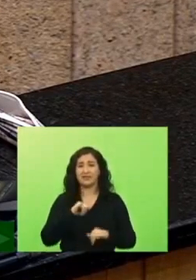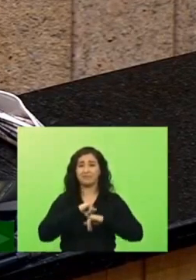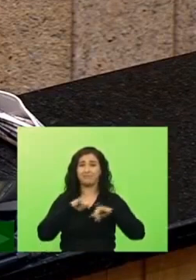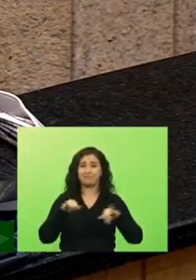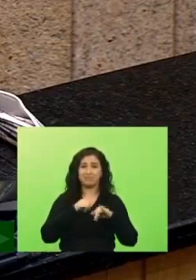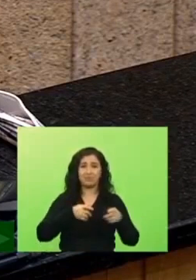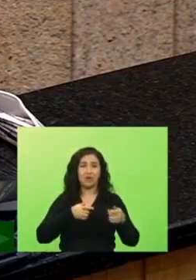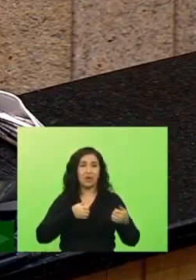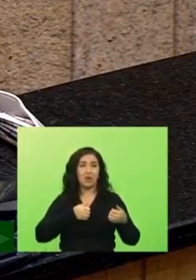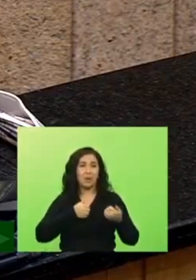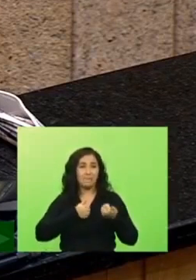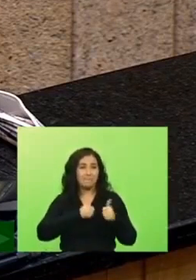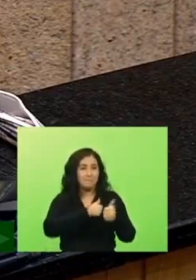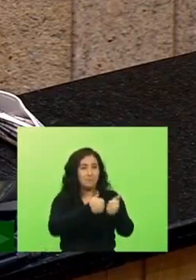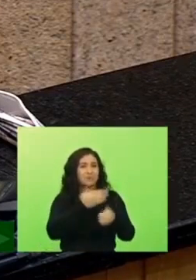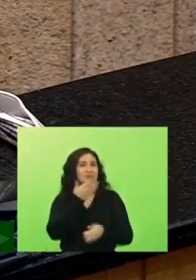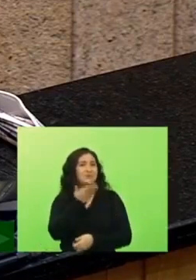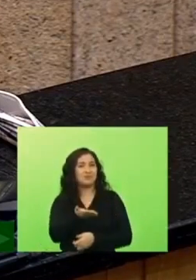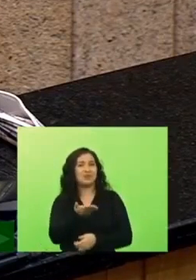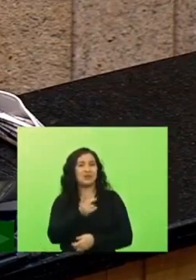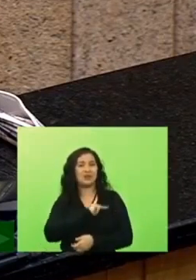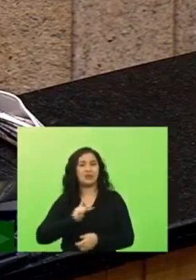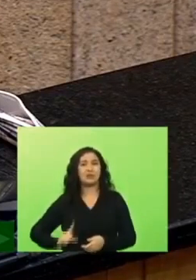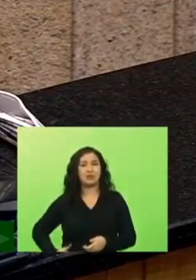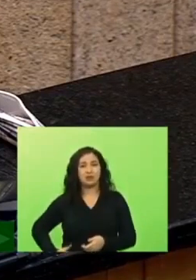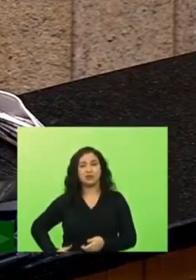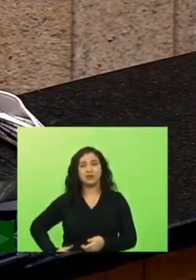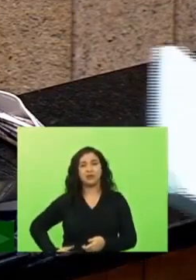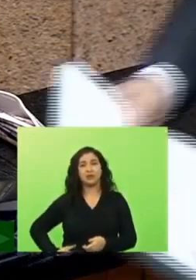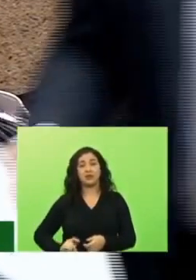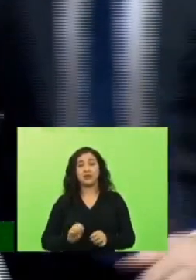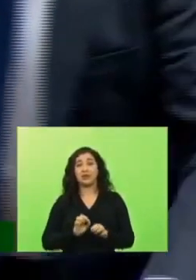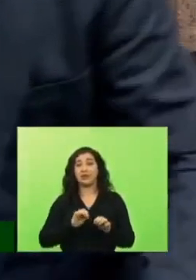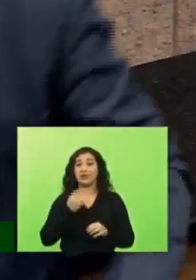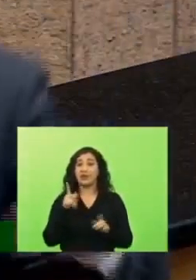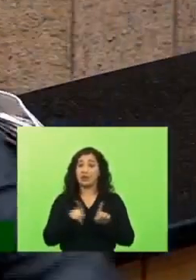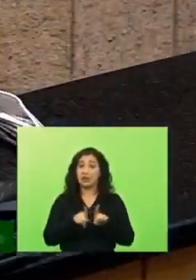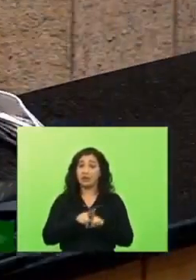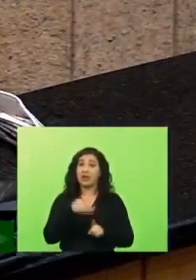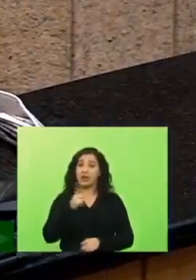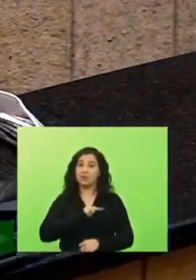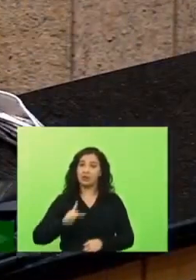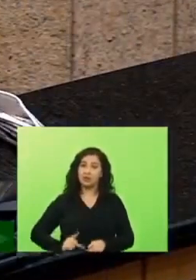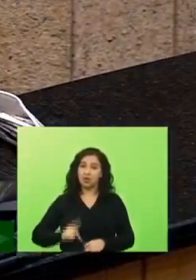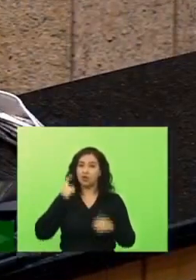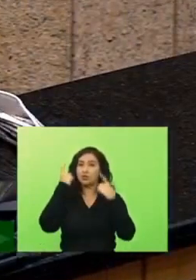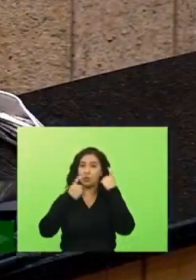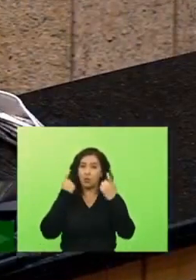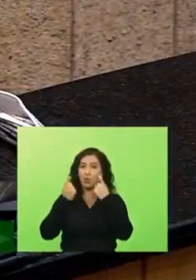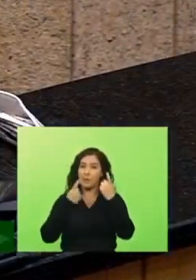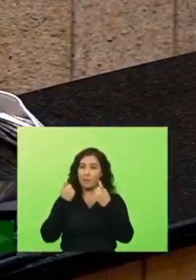contra o nosso presidente. E para esclarecer como as coisas não se dão dessa forma, não apenas o presidente está preocupado em